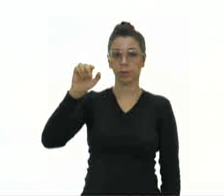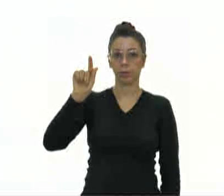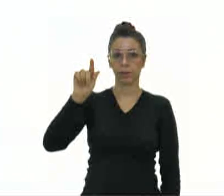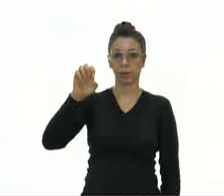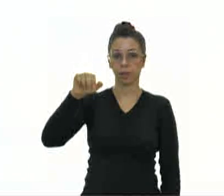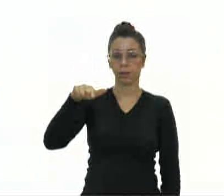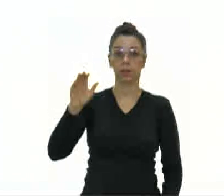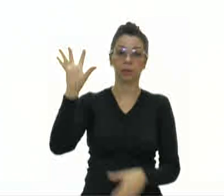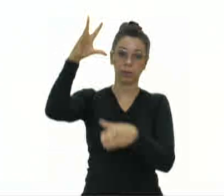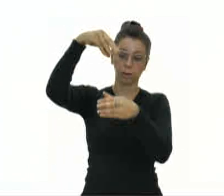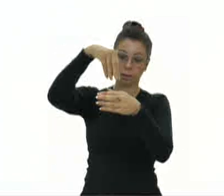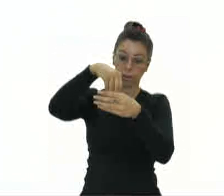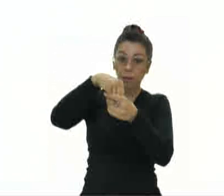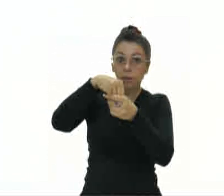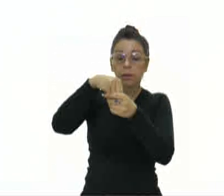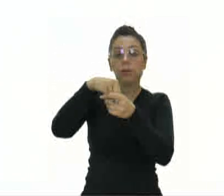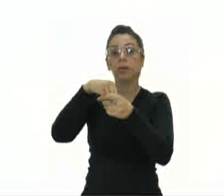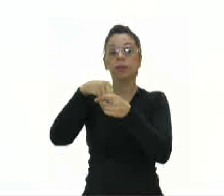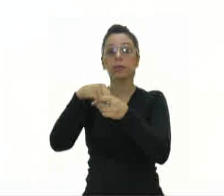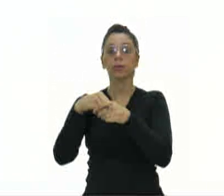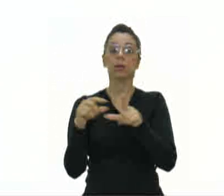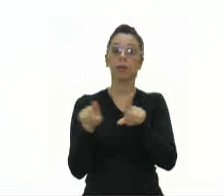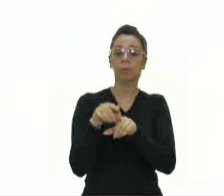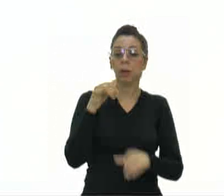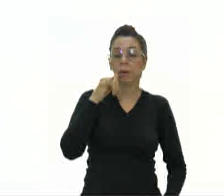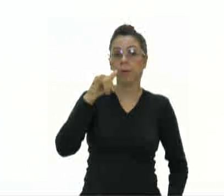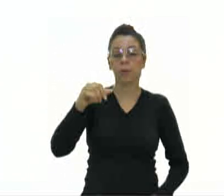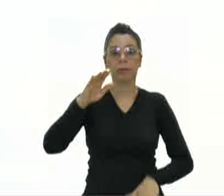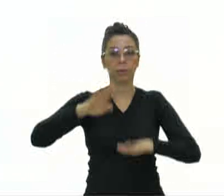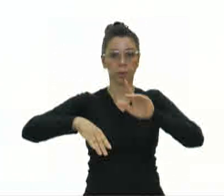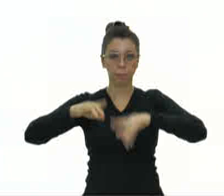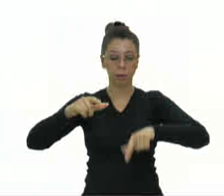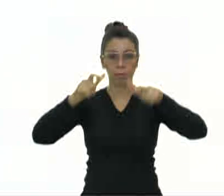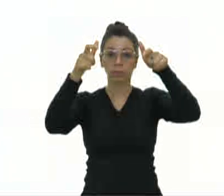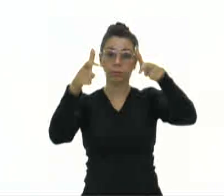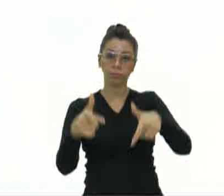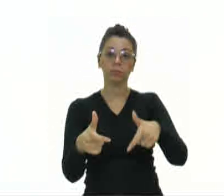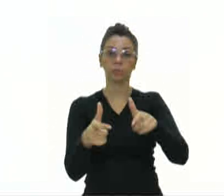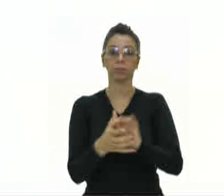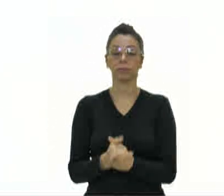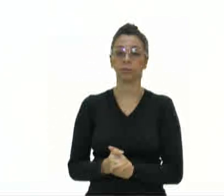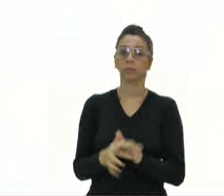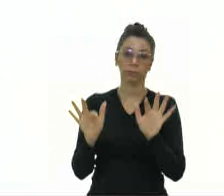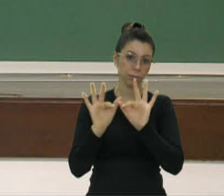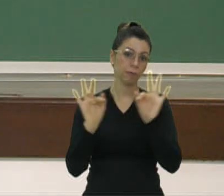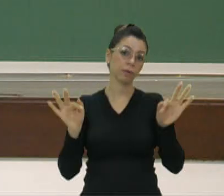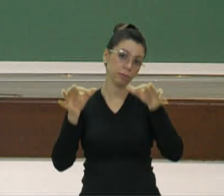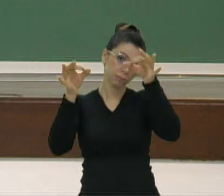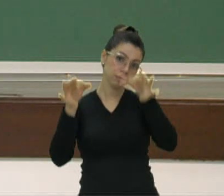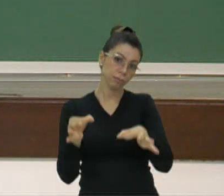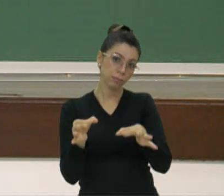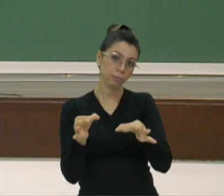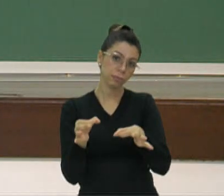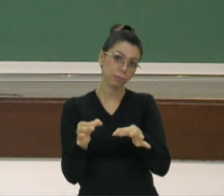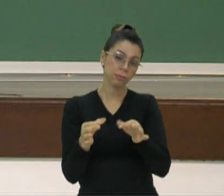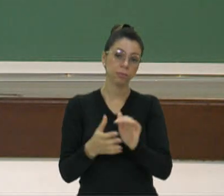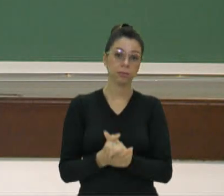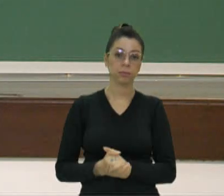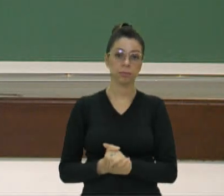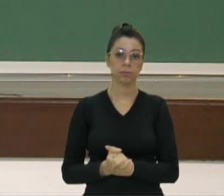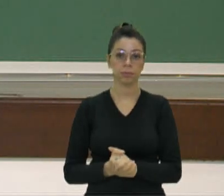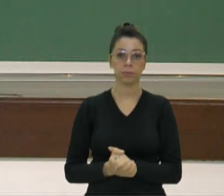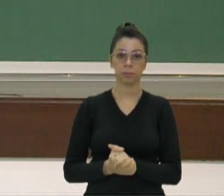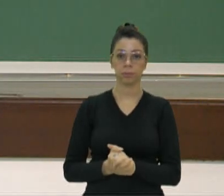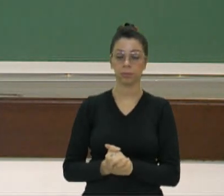são condicionadas pela quantidade de energia dependendo do lugar. Então, a frase está correta e fala que